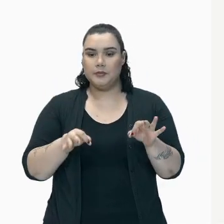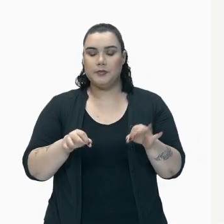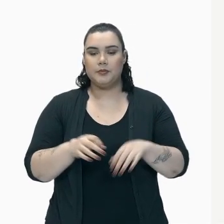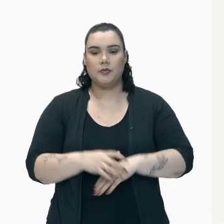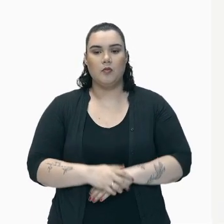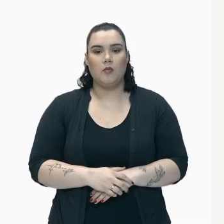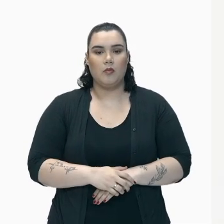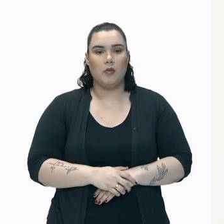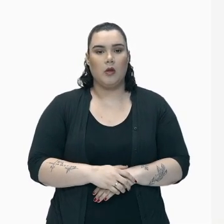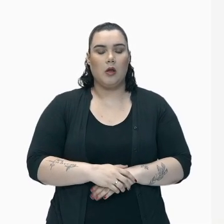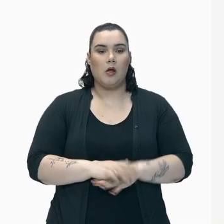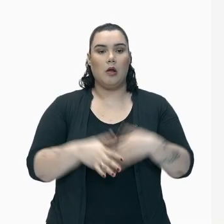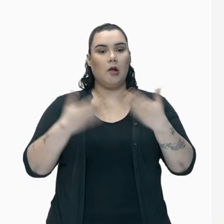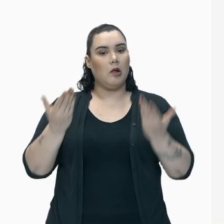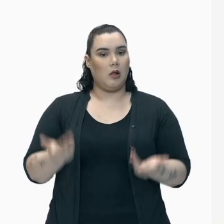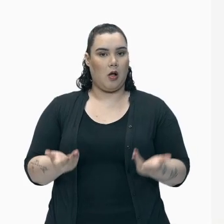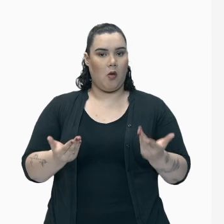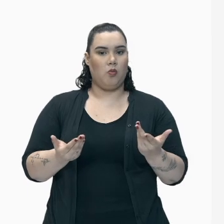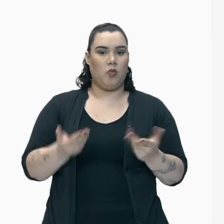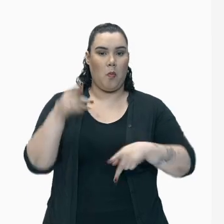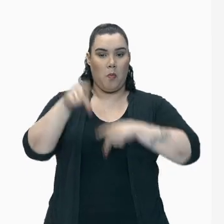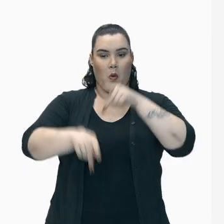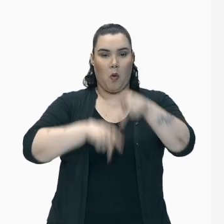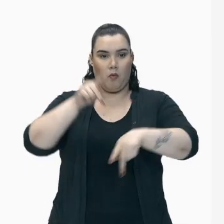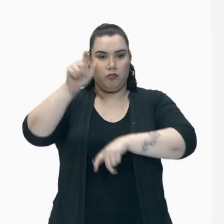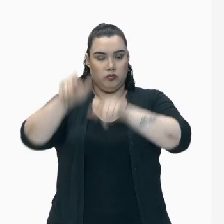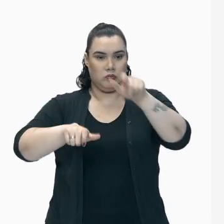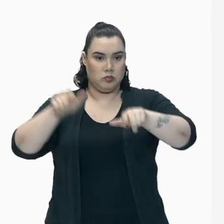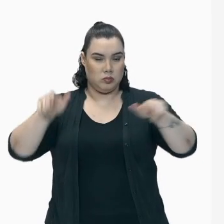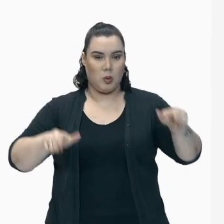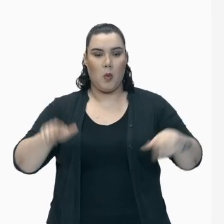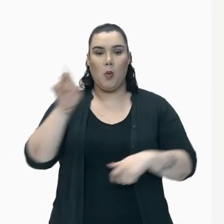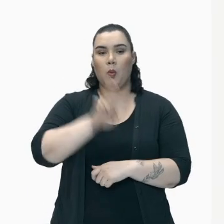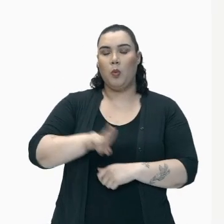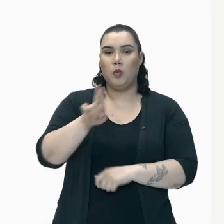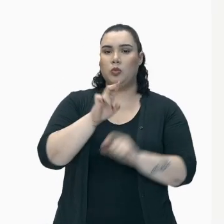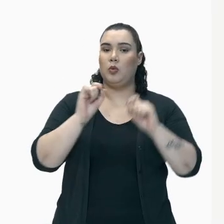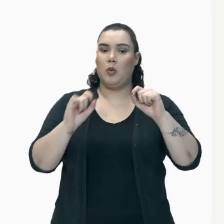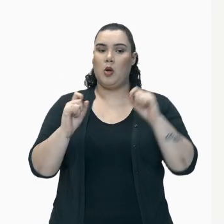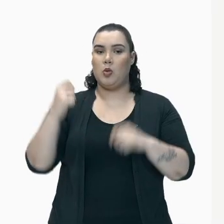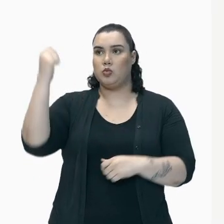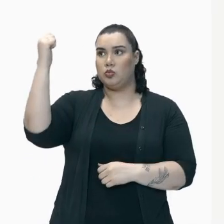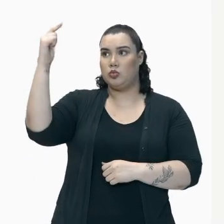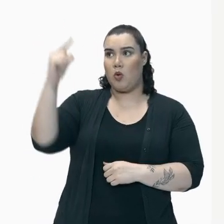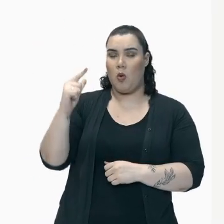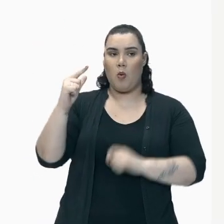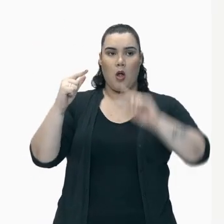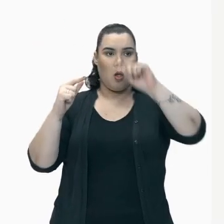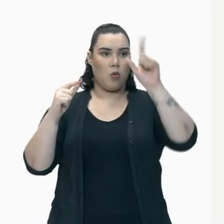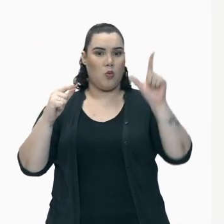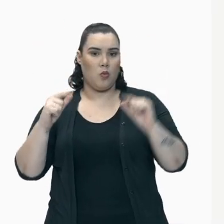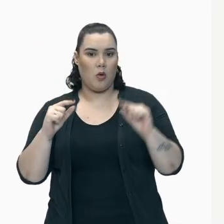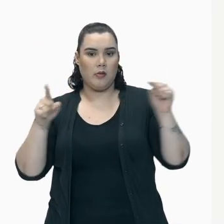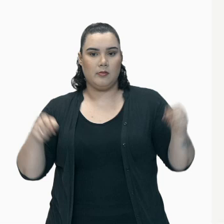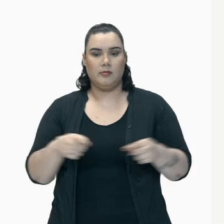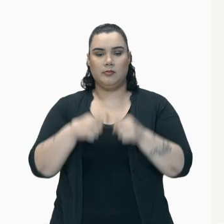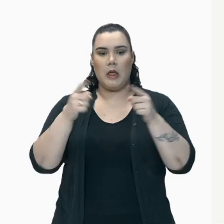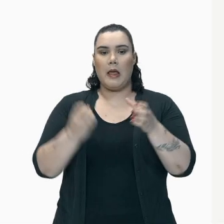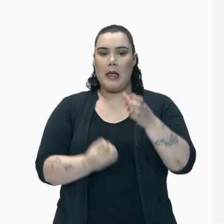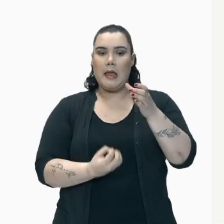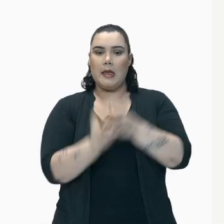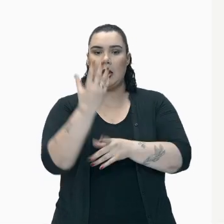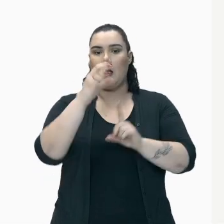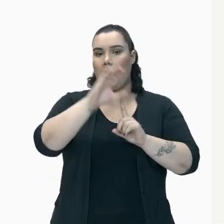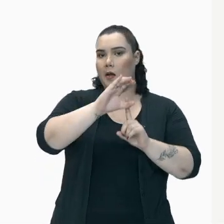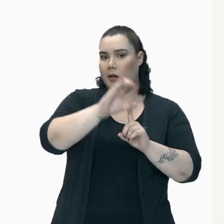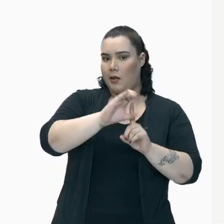Esses povos utilizavam o Sol e a Lua para elaborar seus